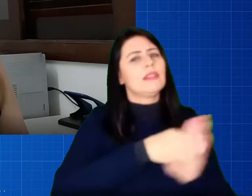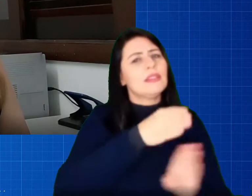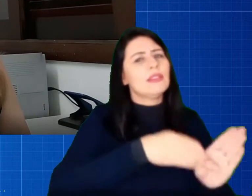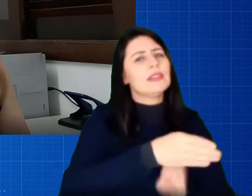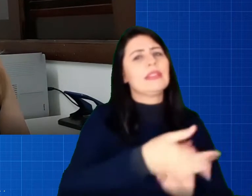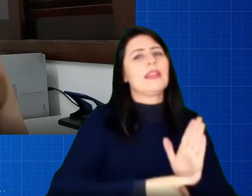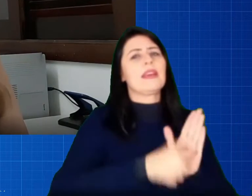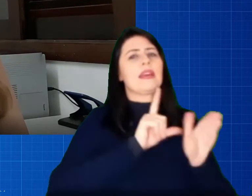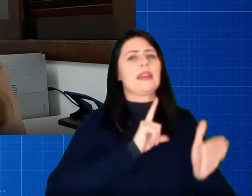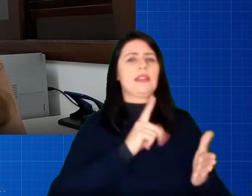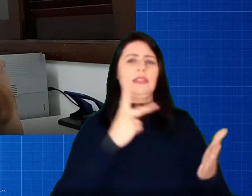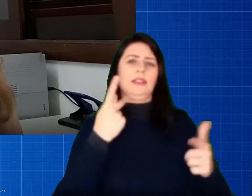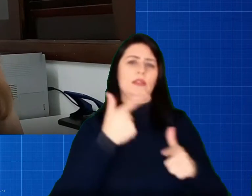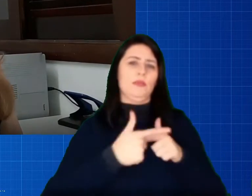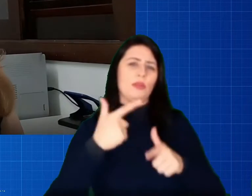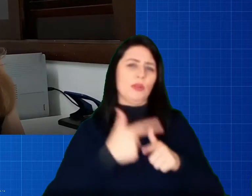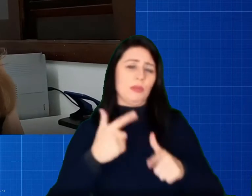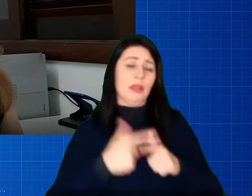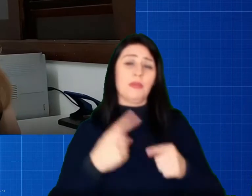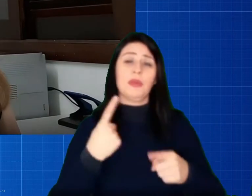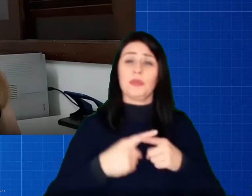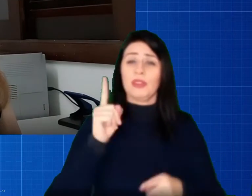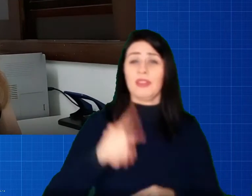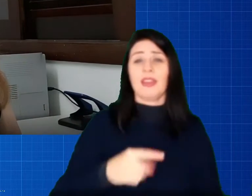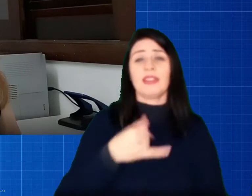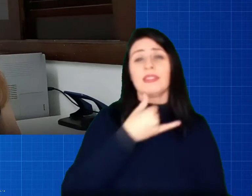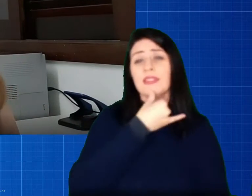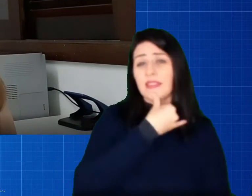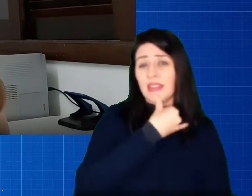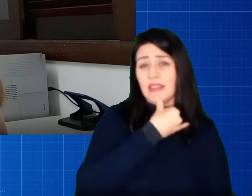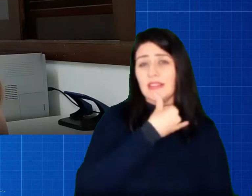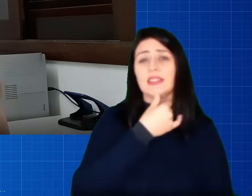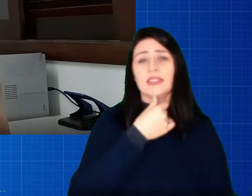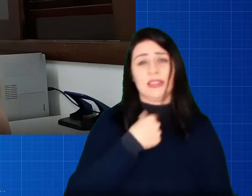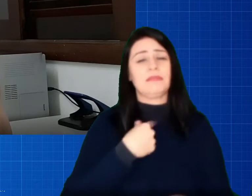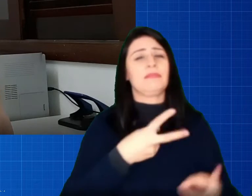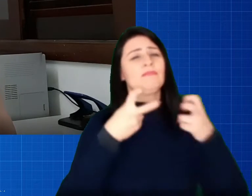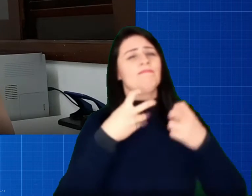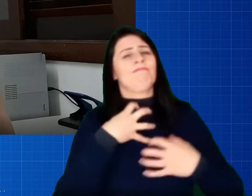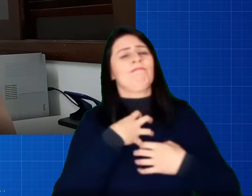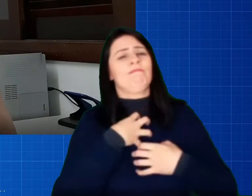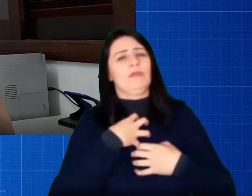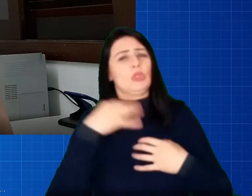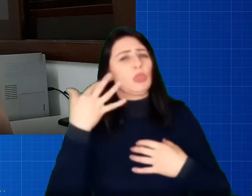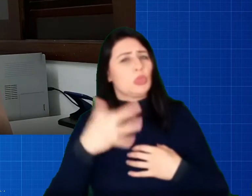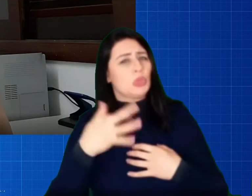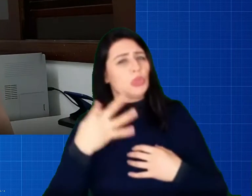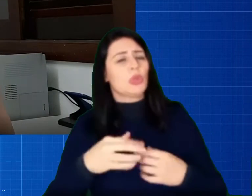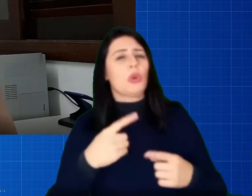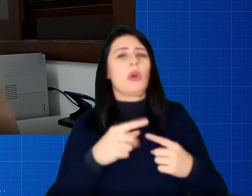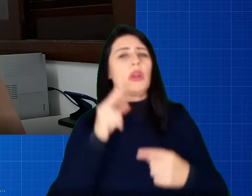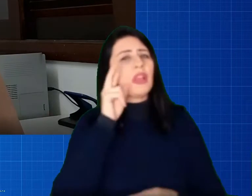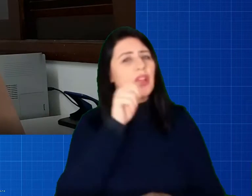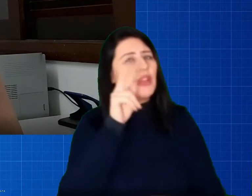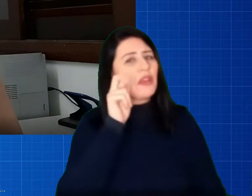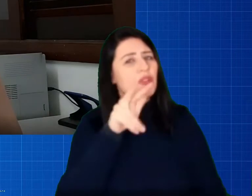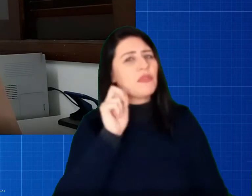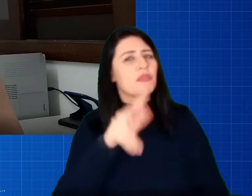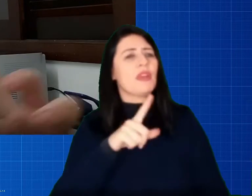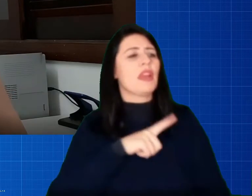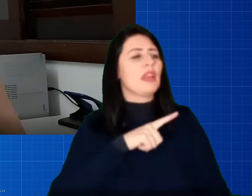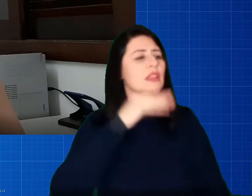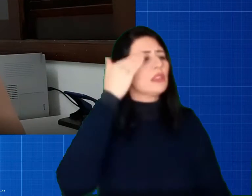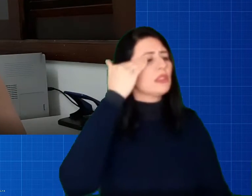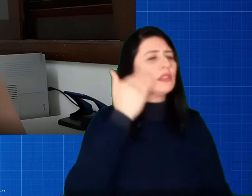situação. Porque é muito triste quando acontece isso. Dói muito a gente ver nossas crianças, nossos adolescentes sendo abusados